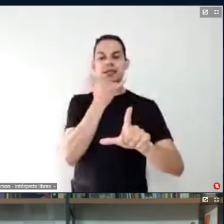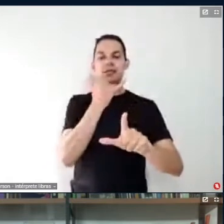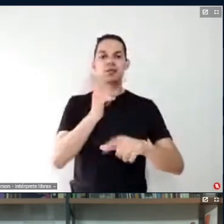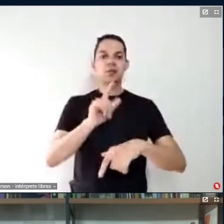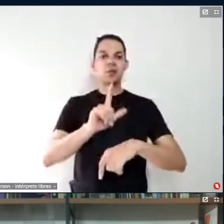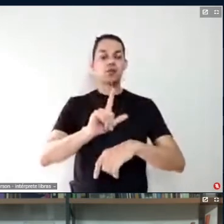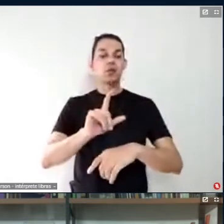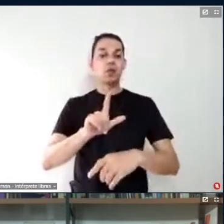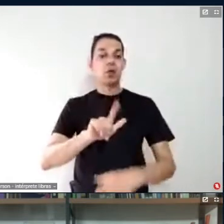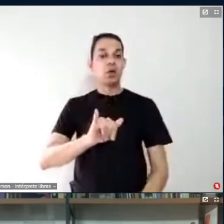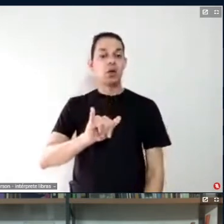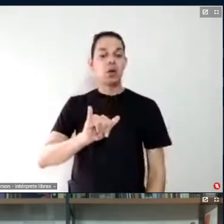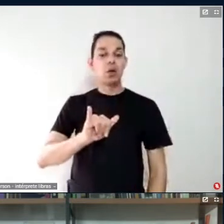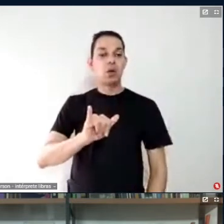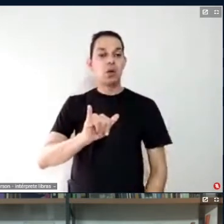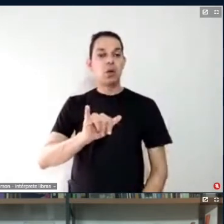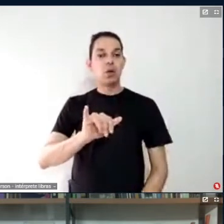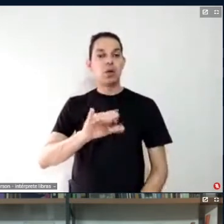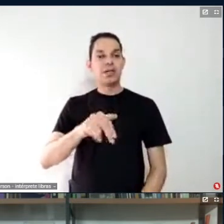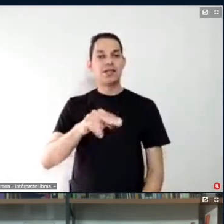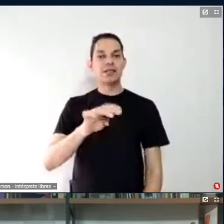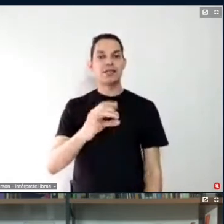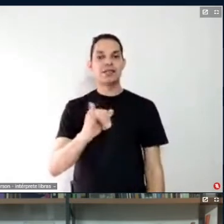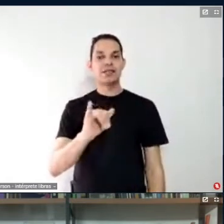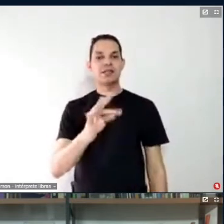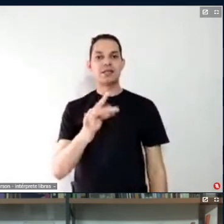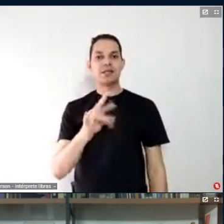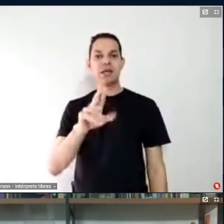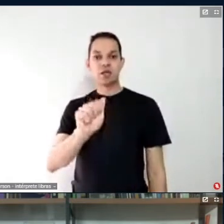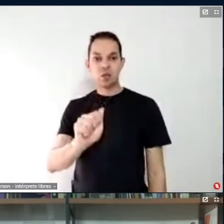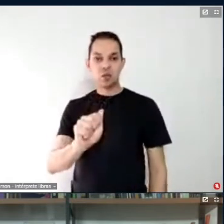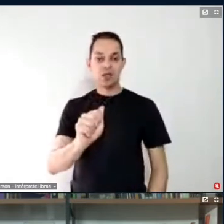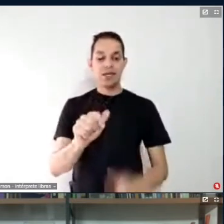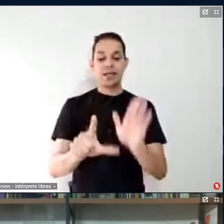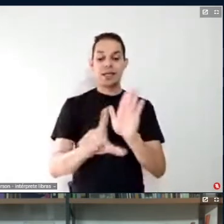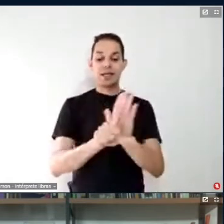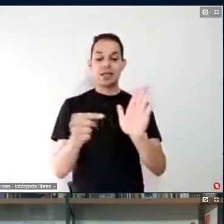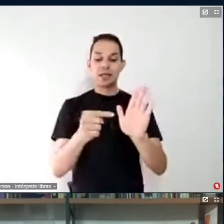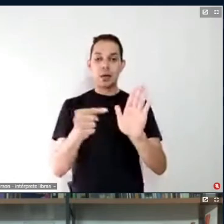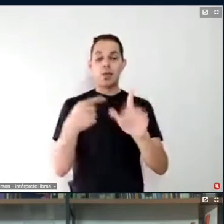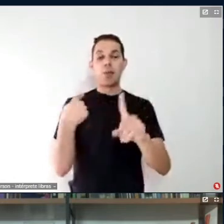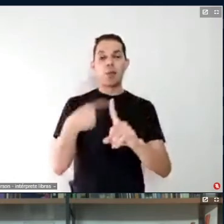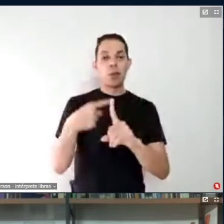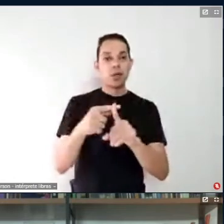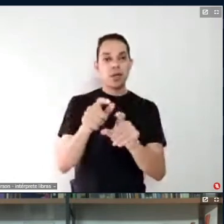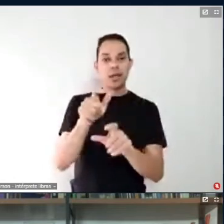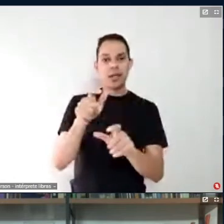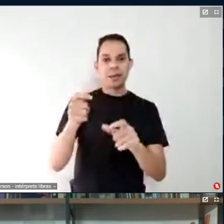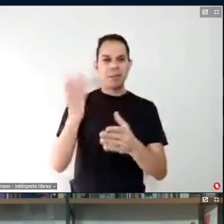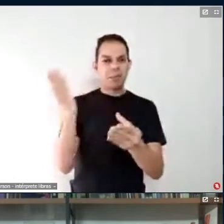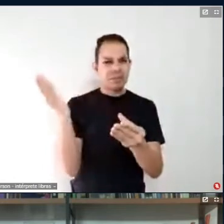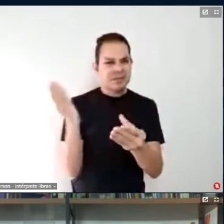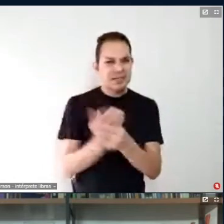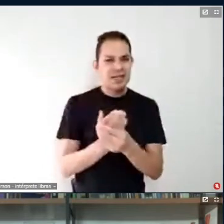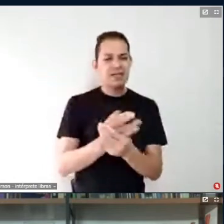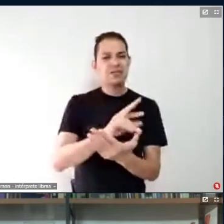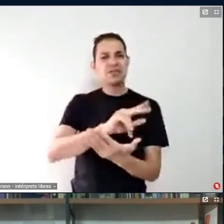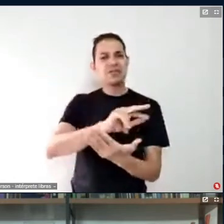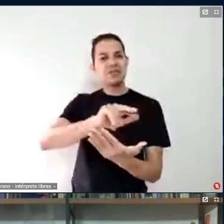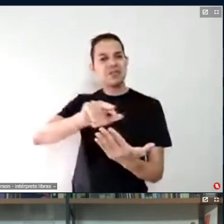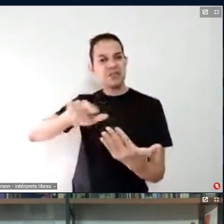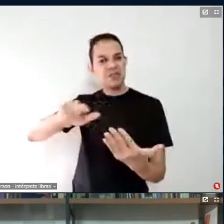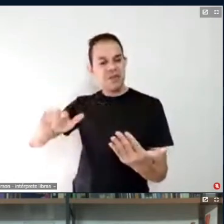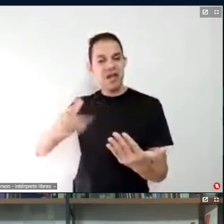criado por uma força de lei devido ao número significativo de processos que algumas pessoas